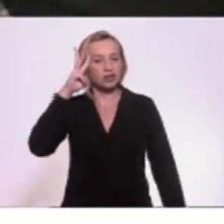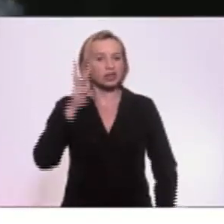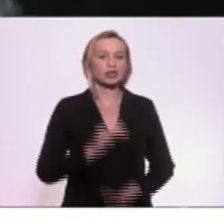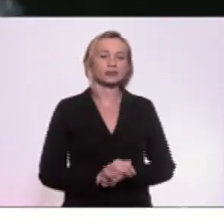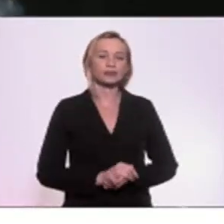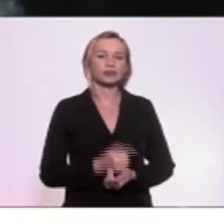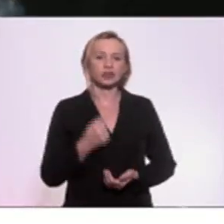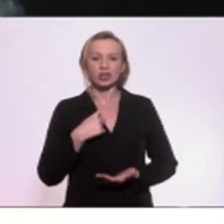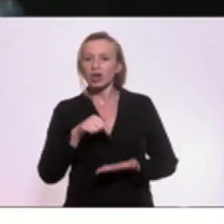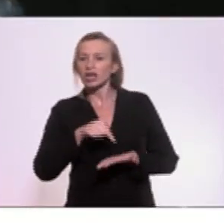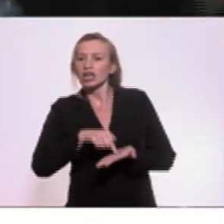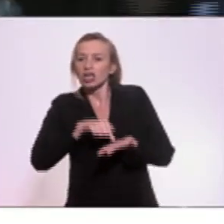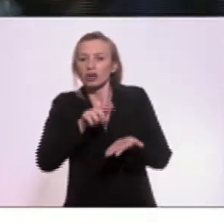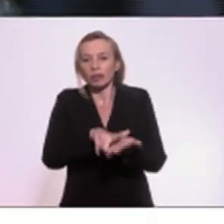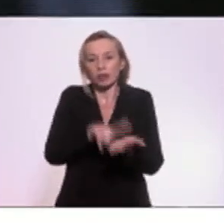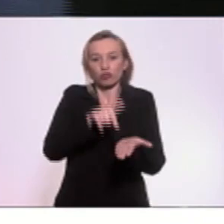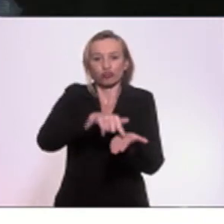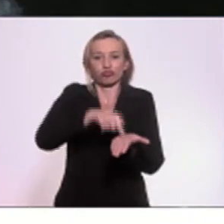com...